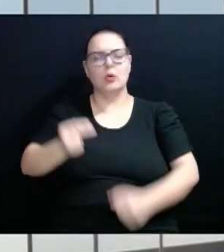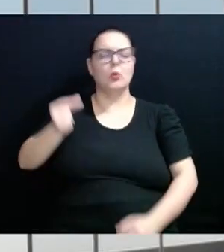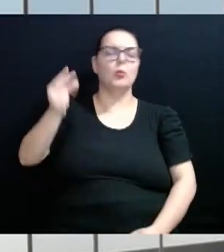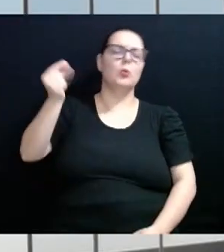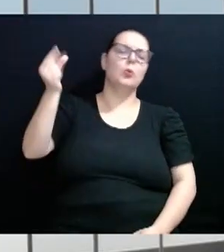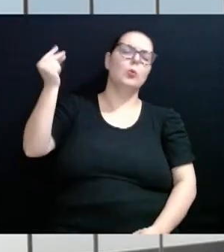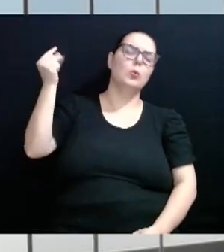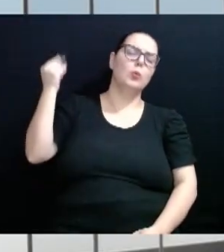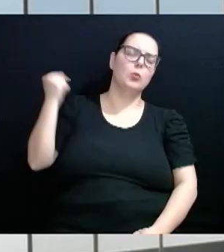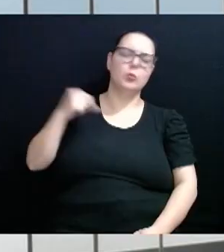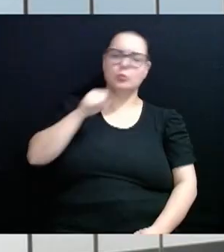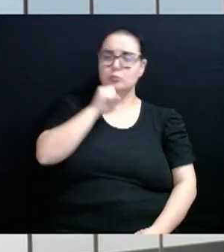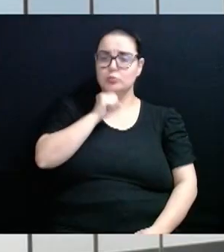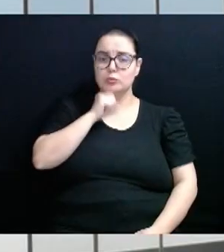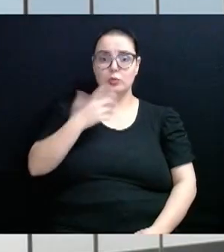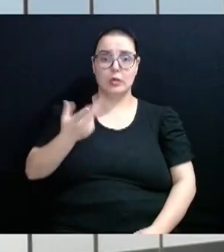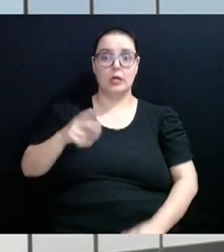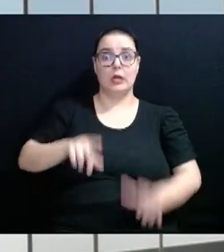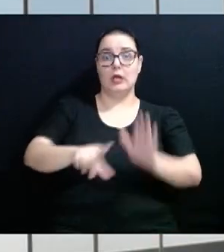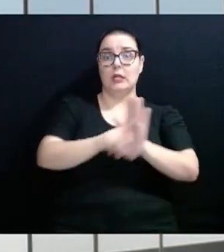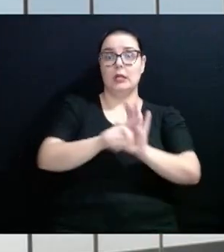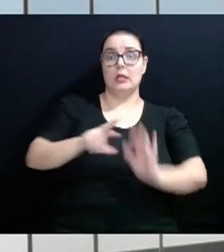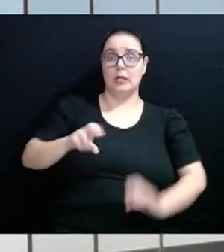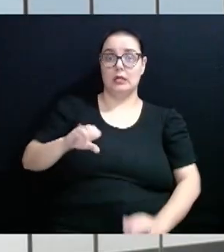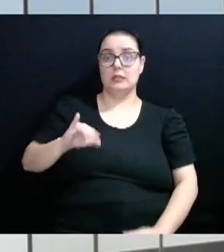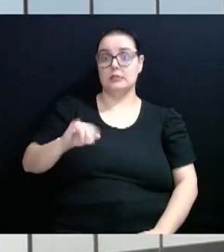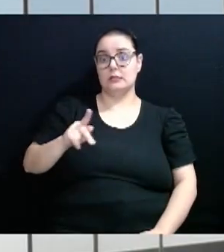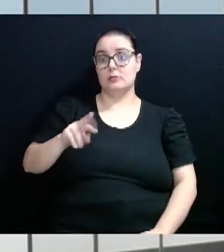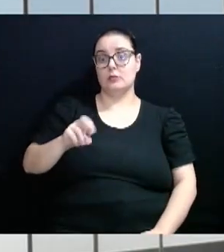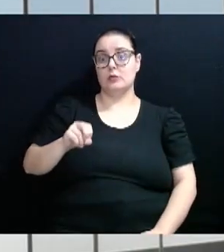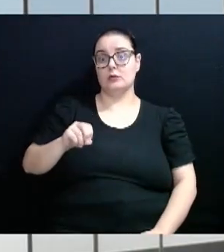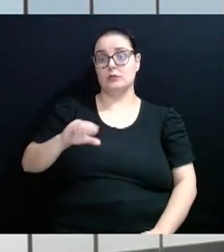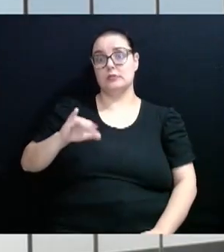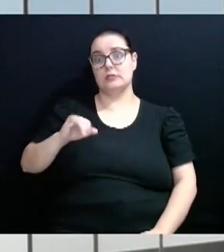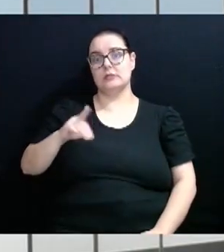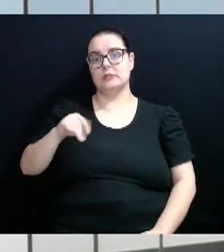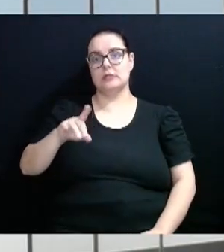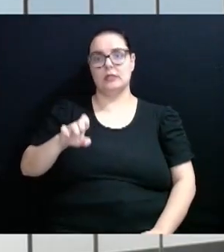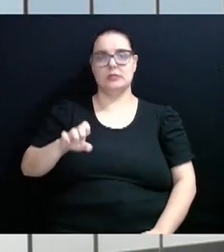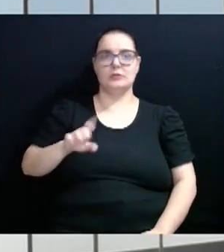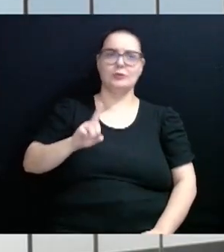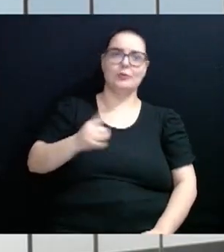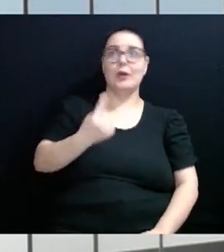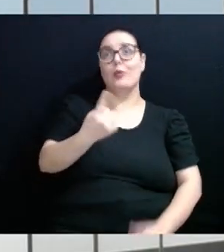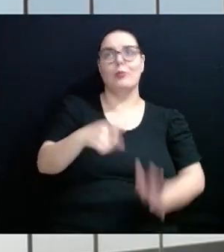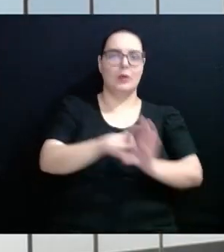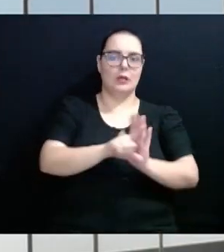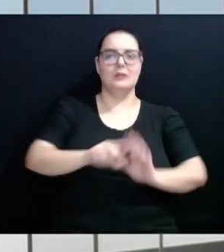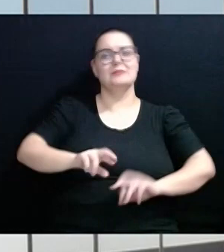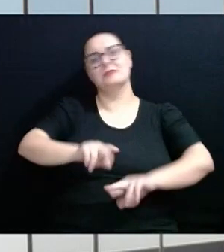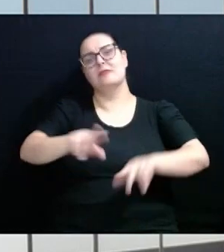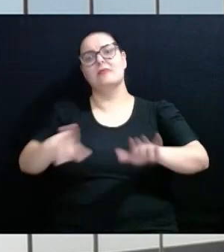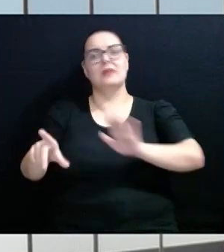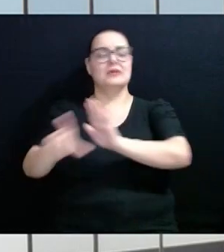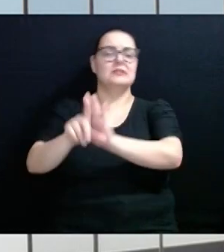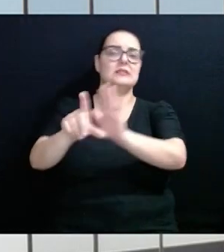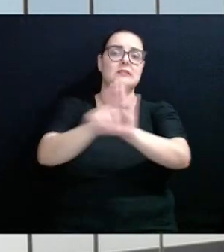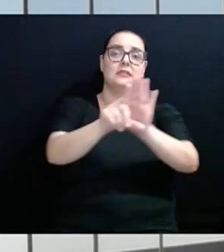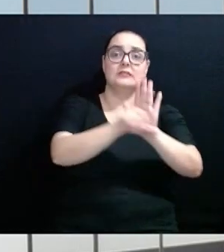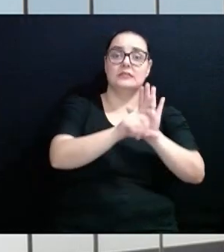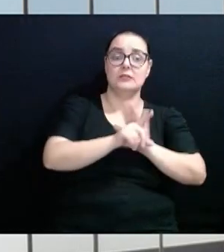da reciprocidade, que não é, no fato, uma lei. São várias leis, né, que se manifestam em